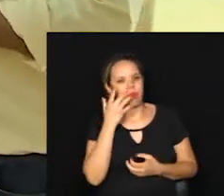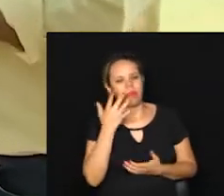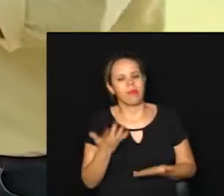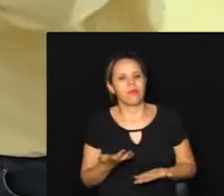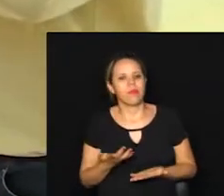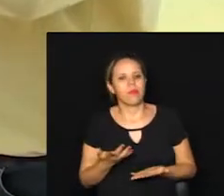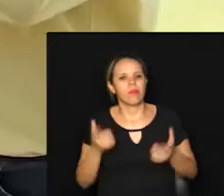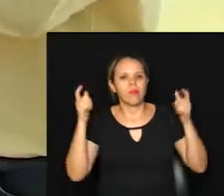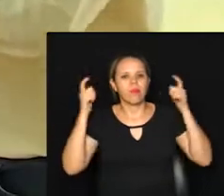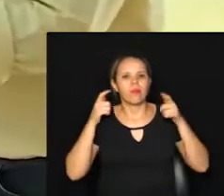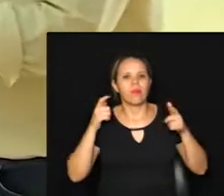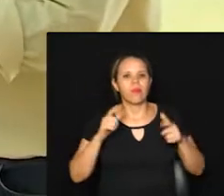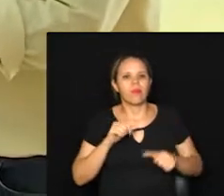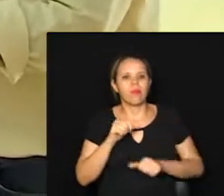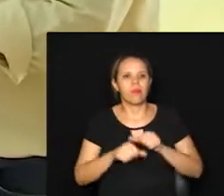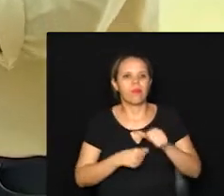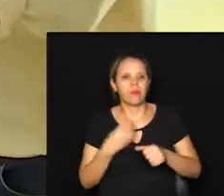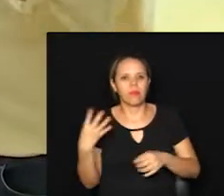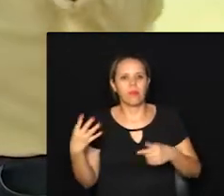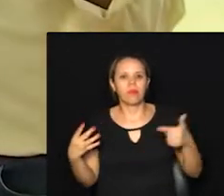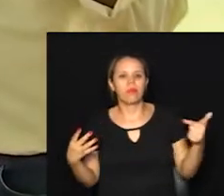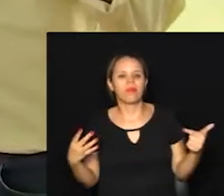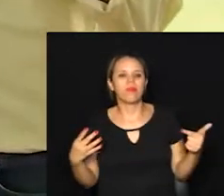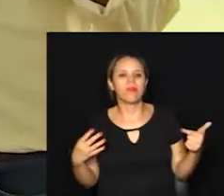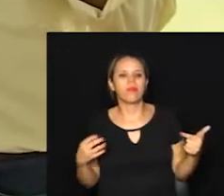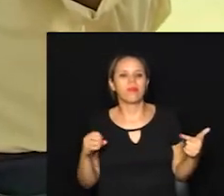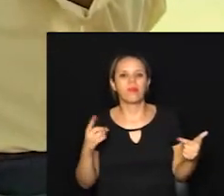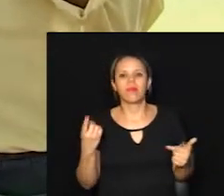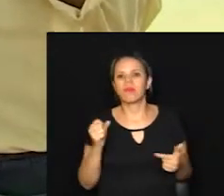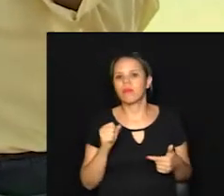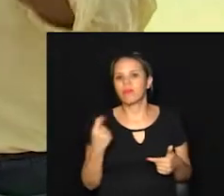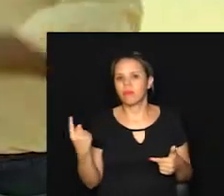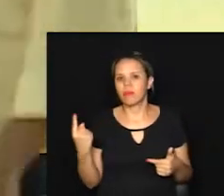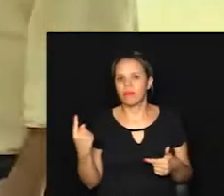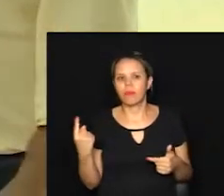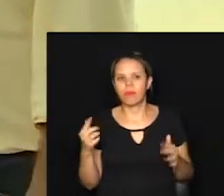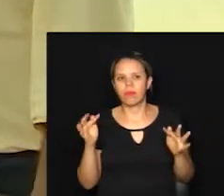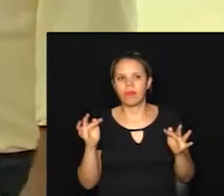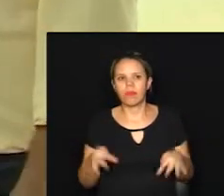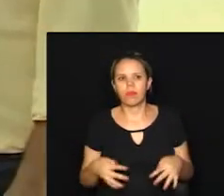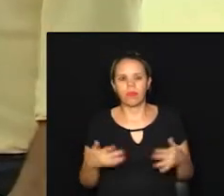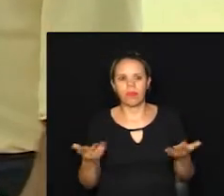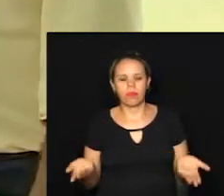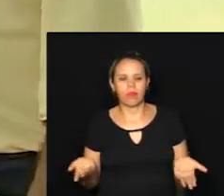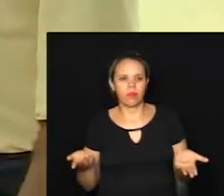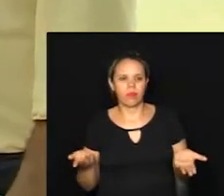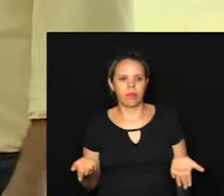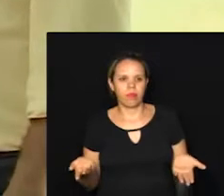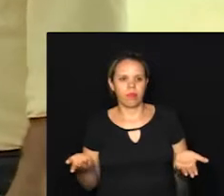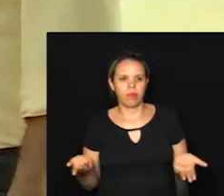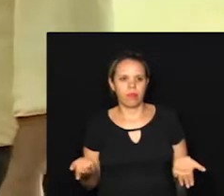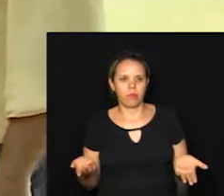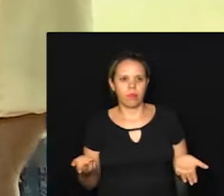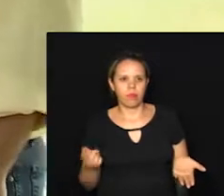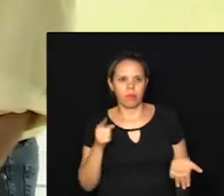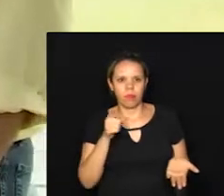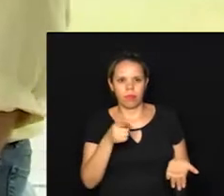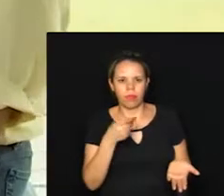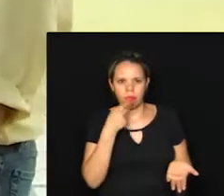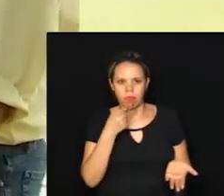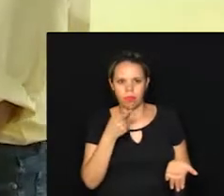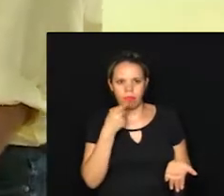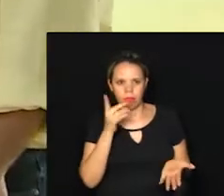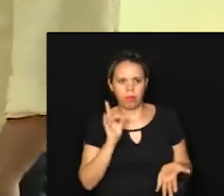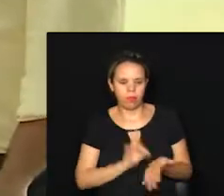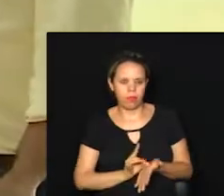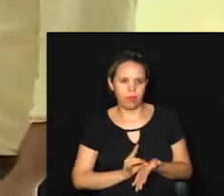Princesa, virada por 4-2, ou foi aquele de 81, a final do primeiro turno? André, você citou de